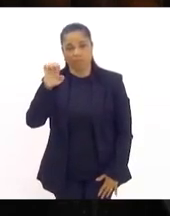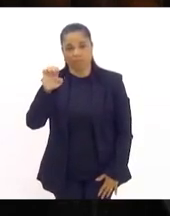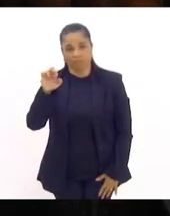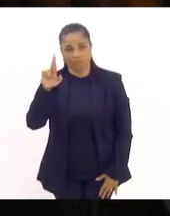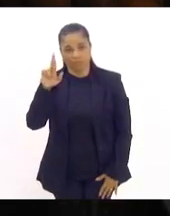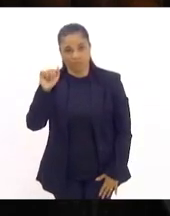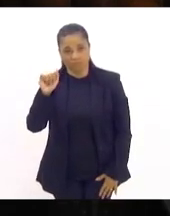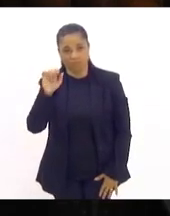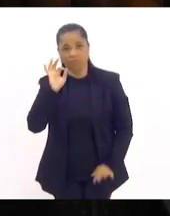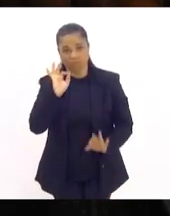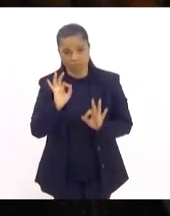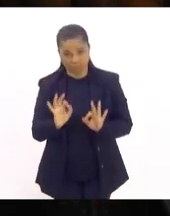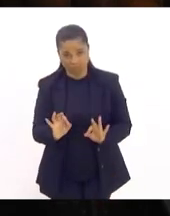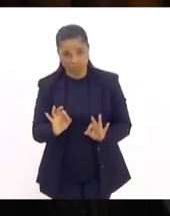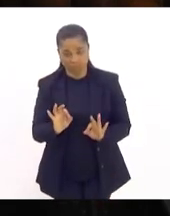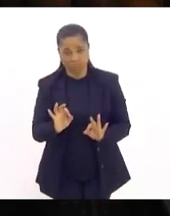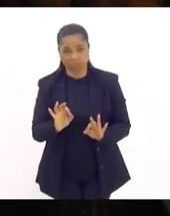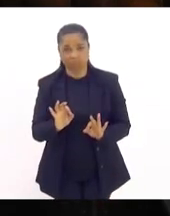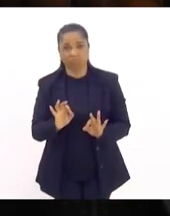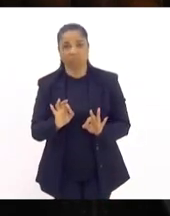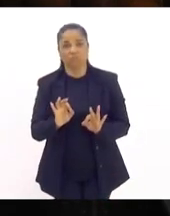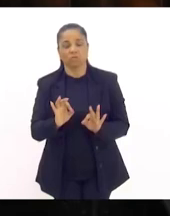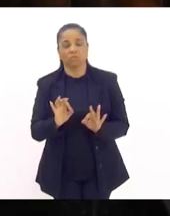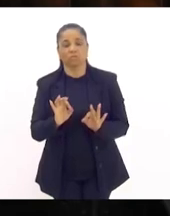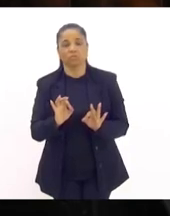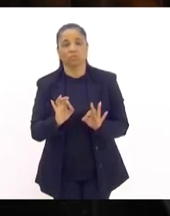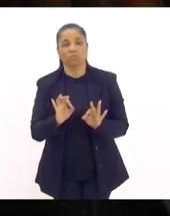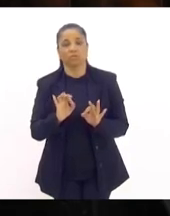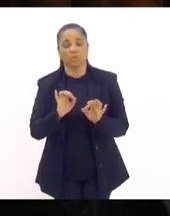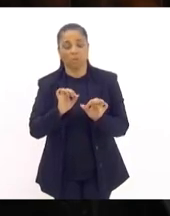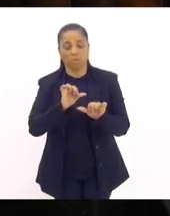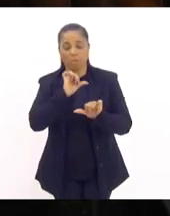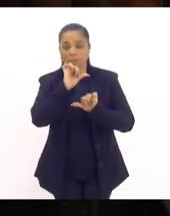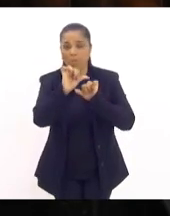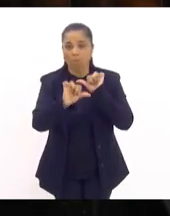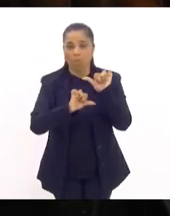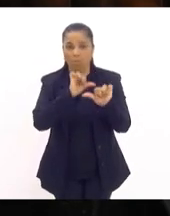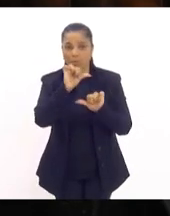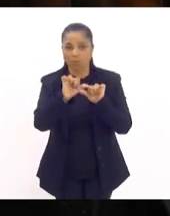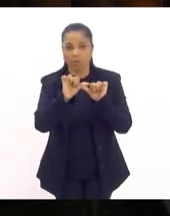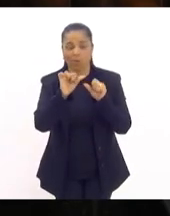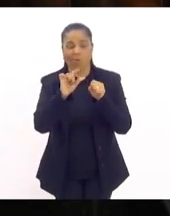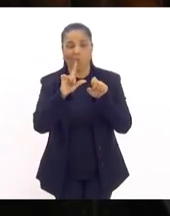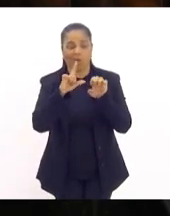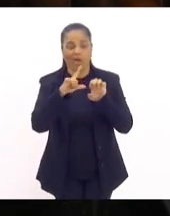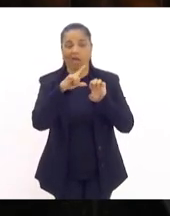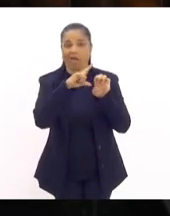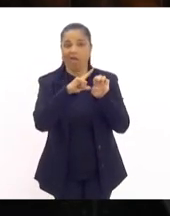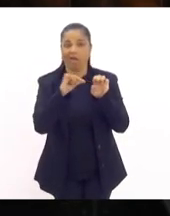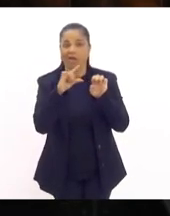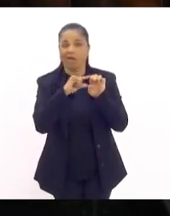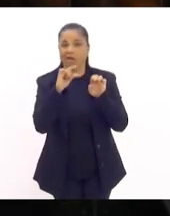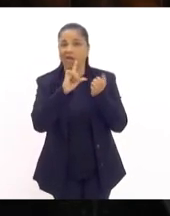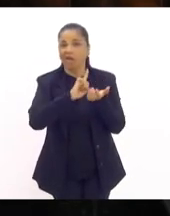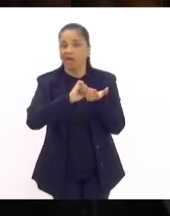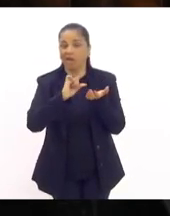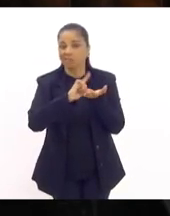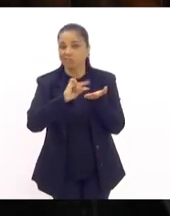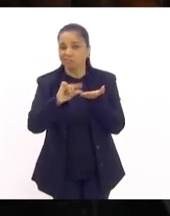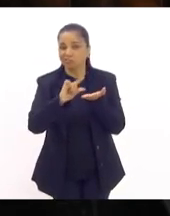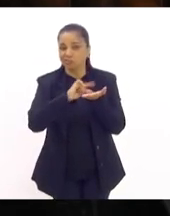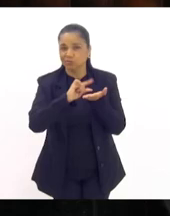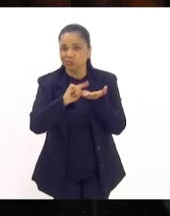pretende corretamente alterar o artigo 1º da Lei 1733 de 90,